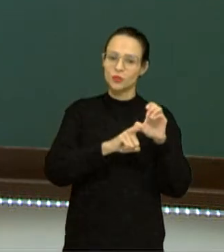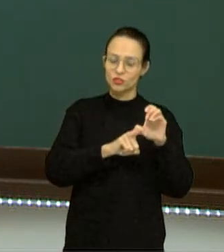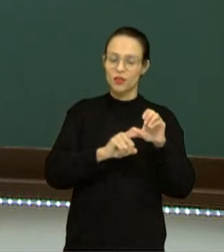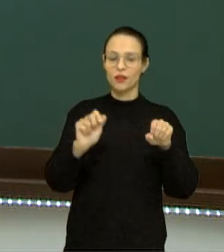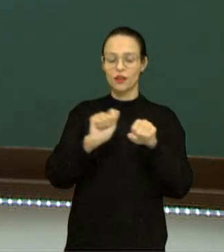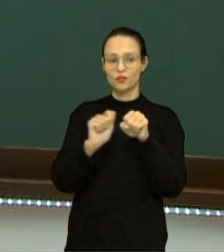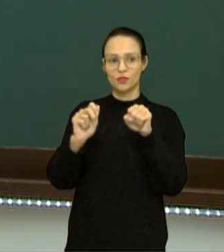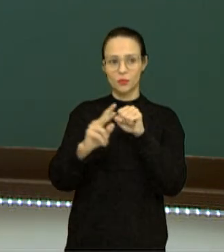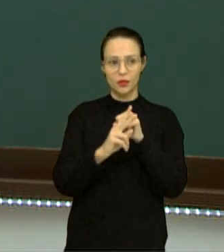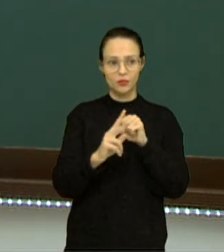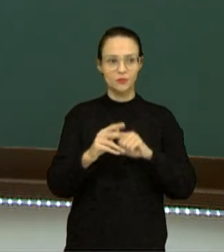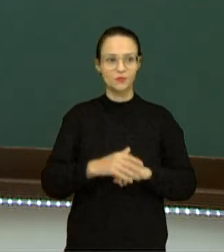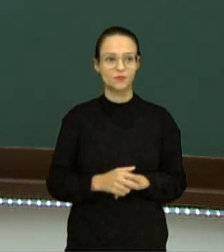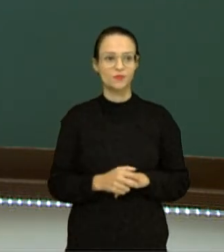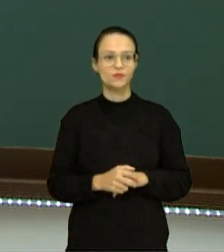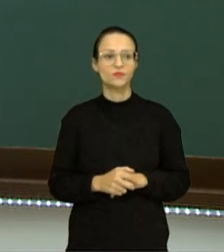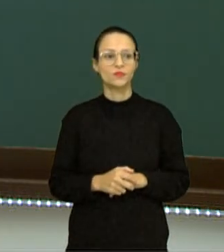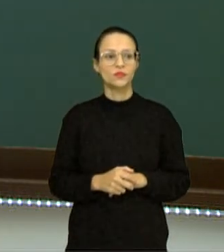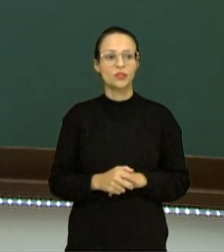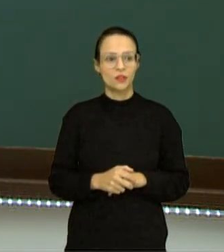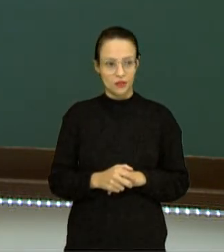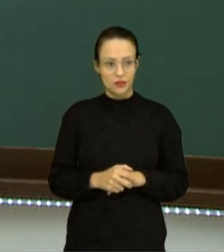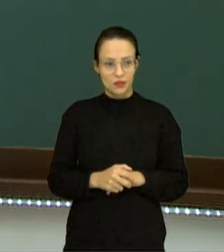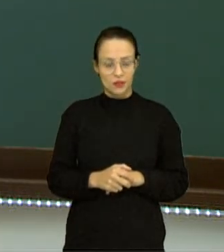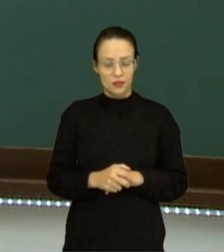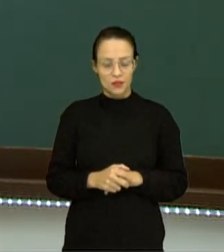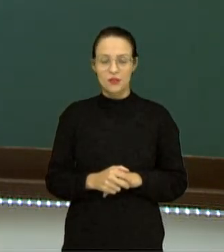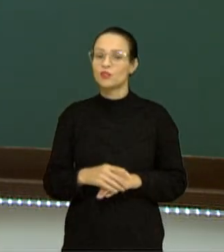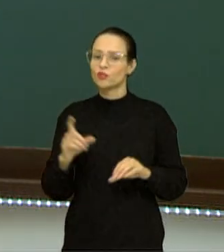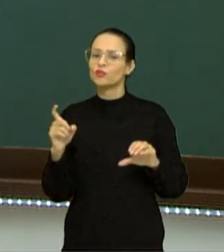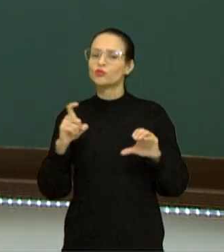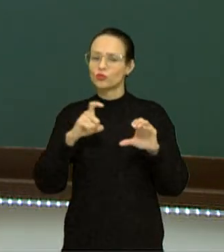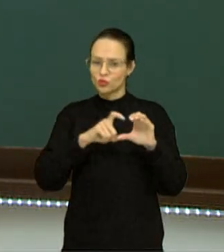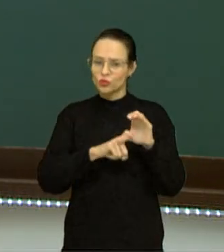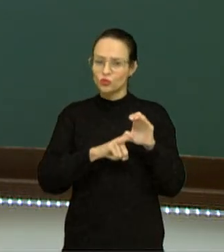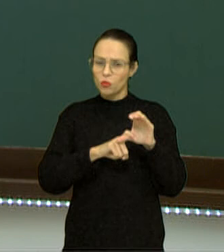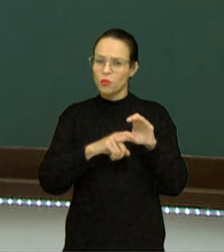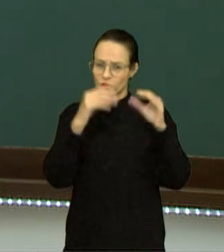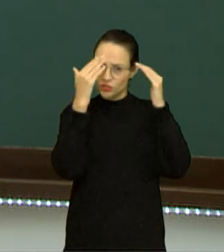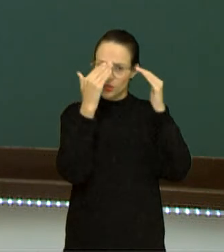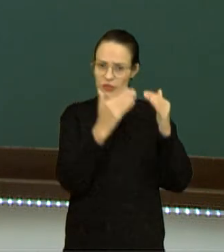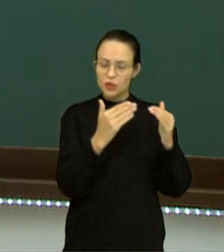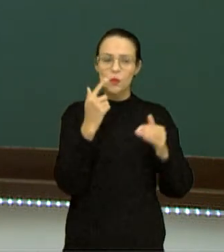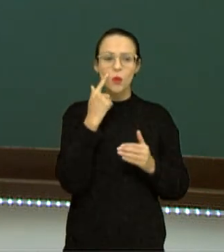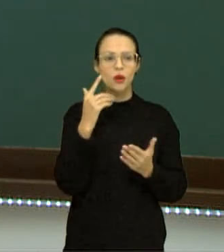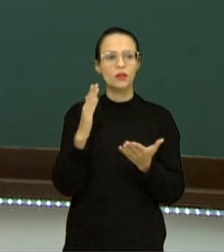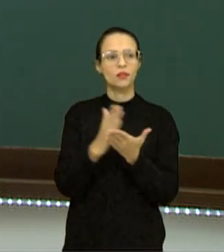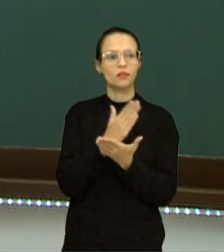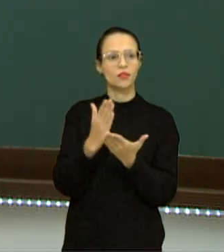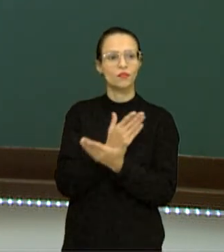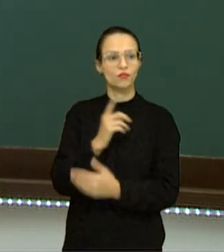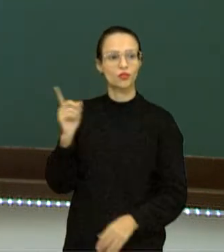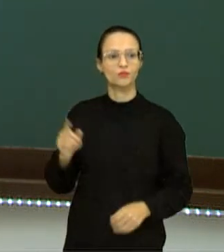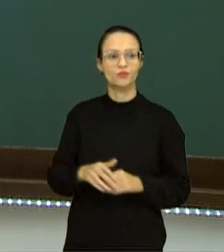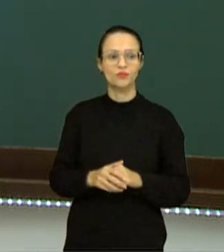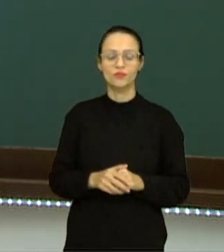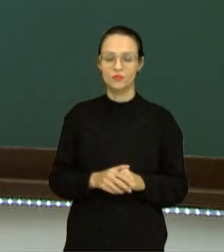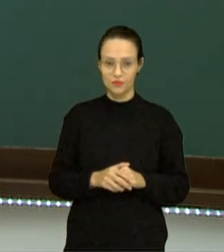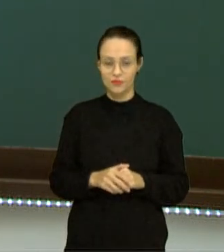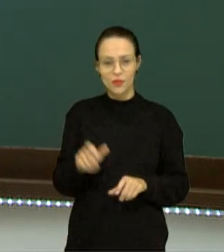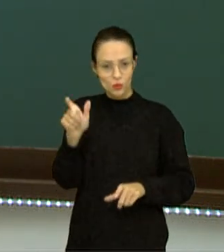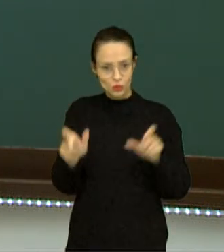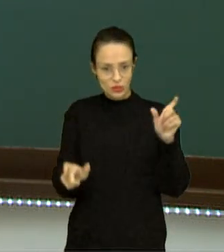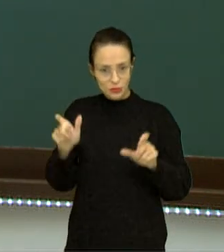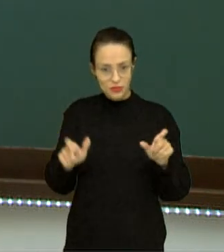adverbiais. Falando sobre subordinação, vamos utilizar a própria obra. Os habitantes de